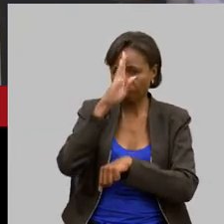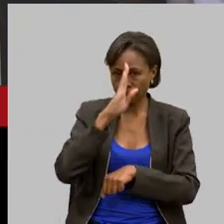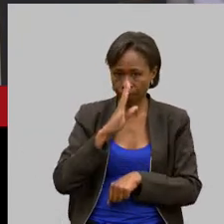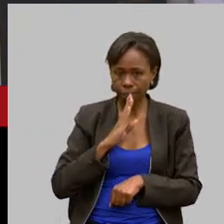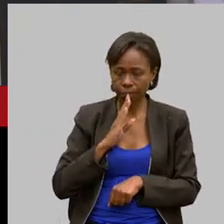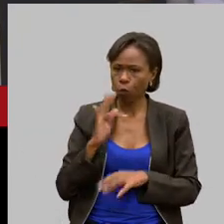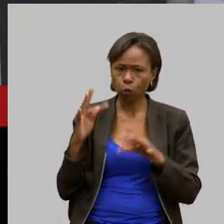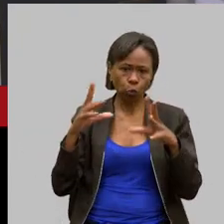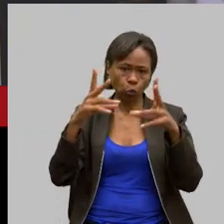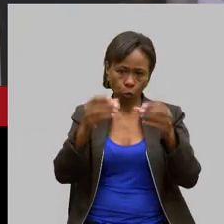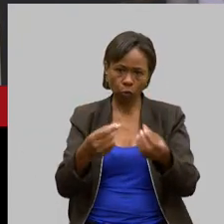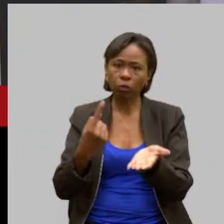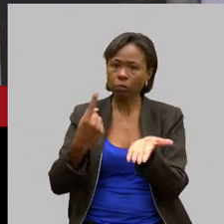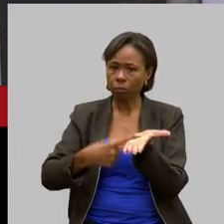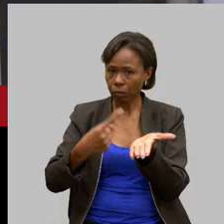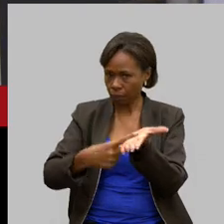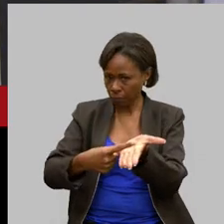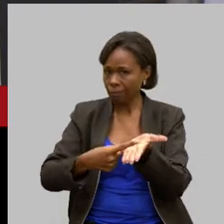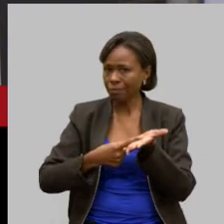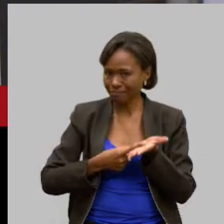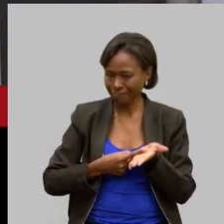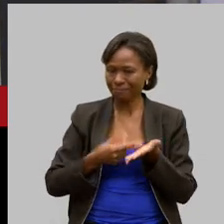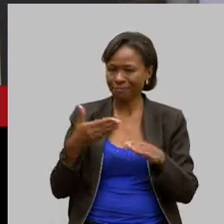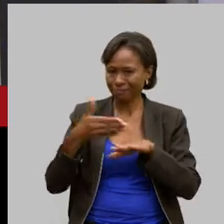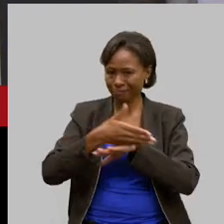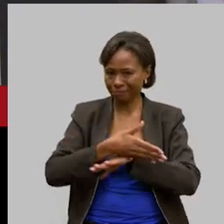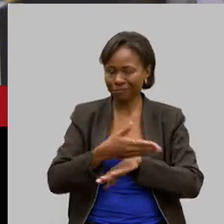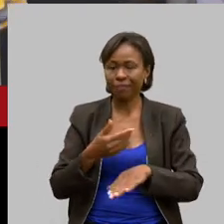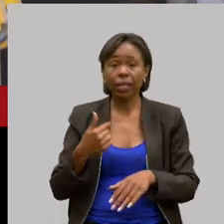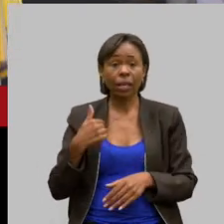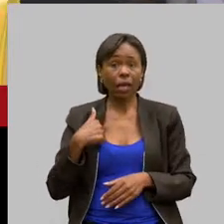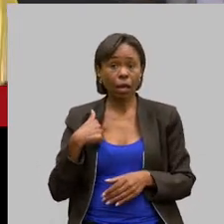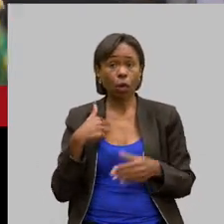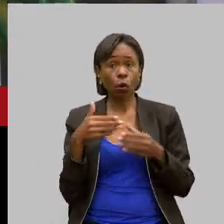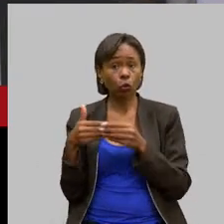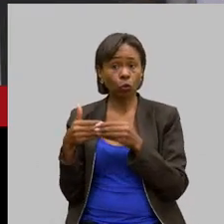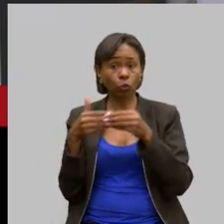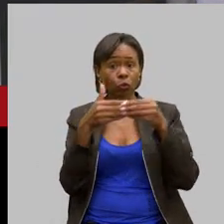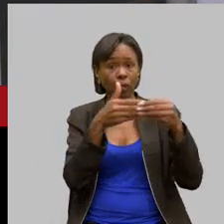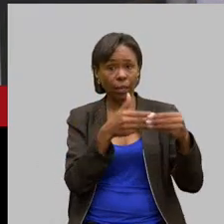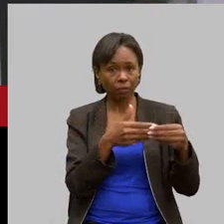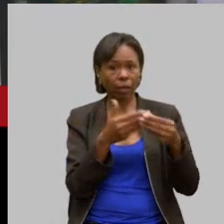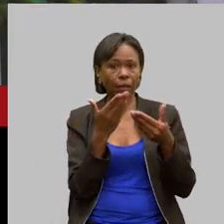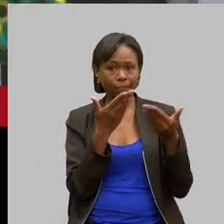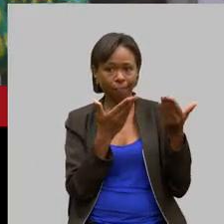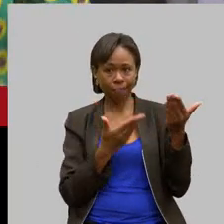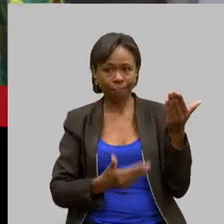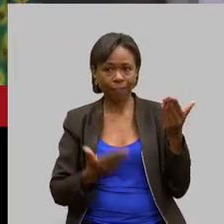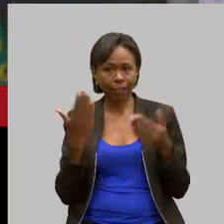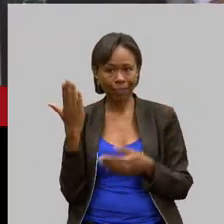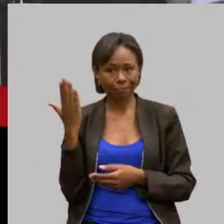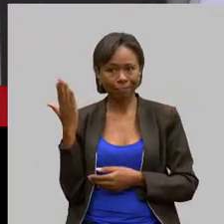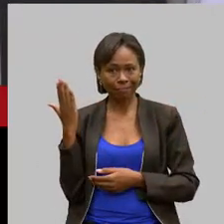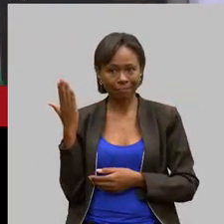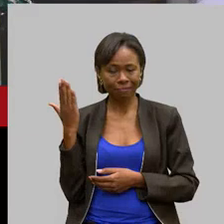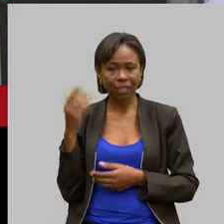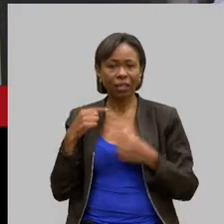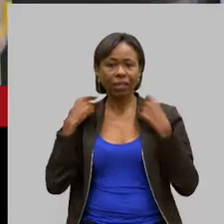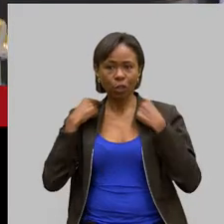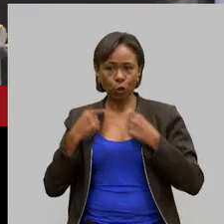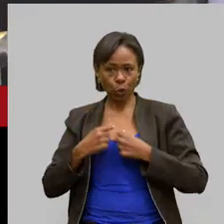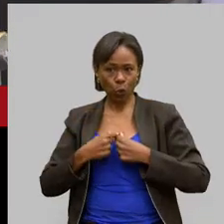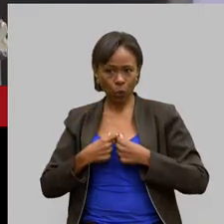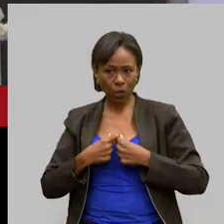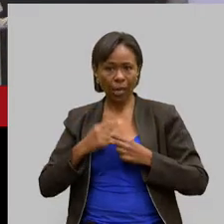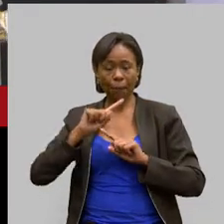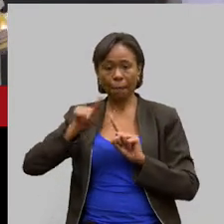convidados a participar do evento e eu vou est levando aqui né alguns colares Girassol e as